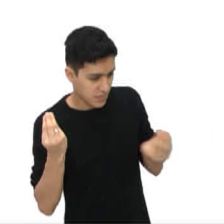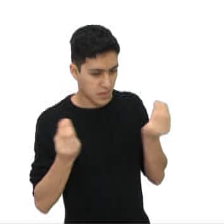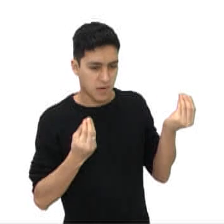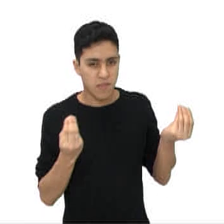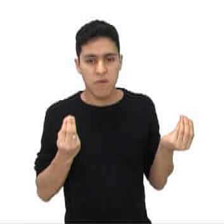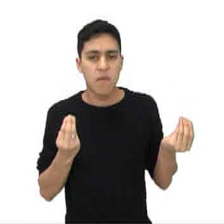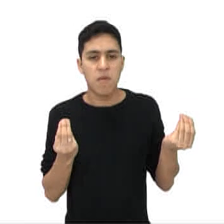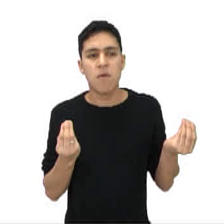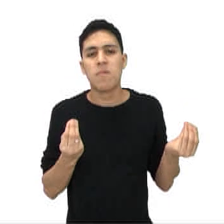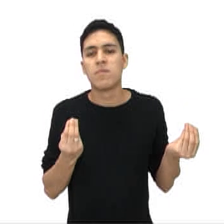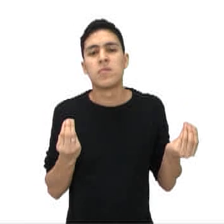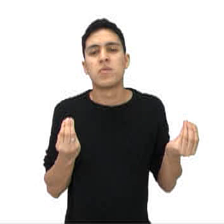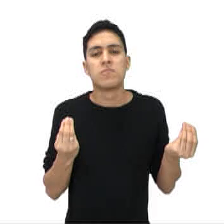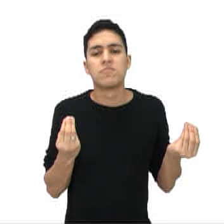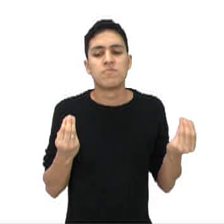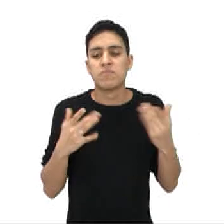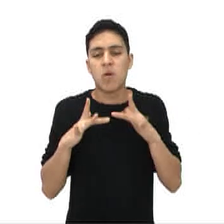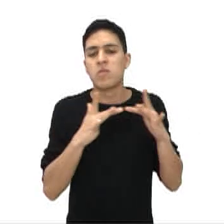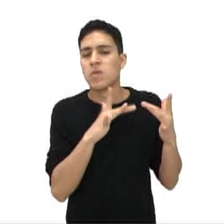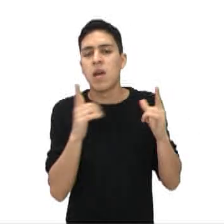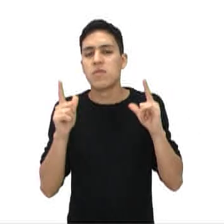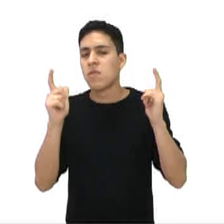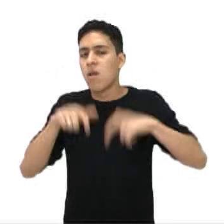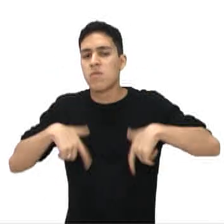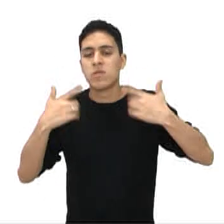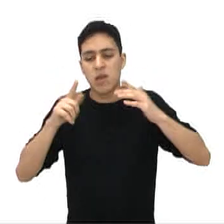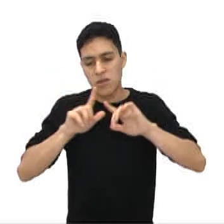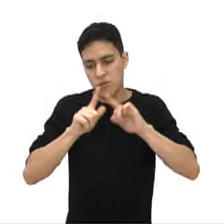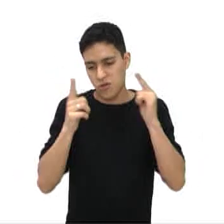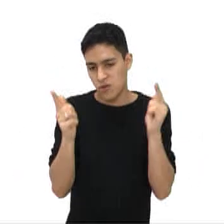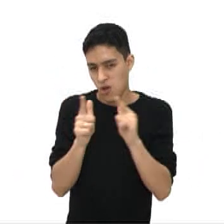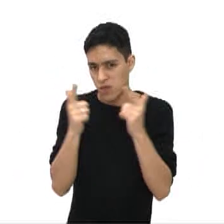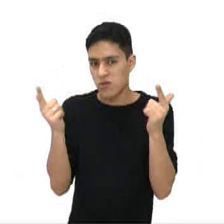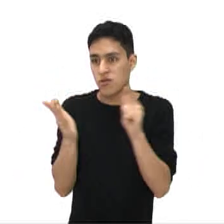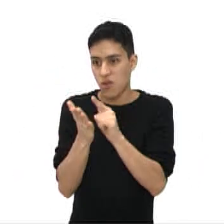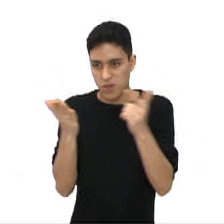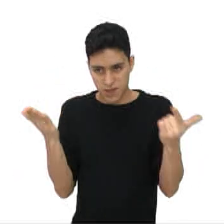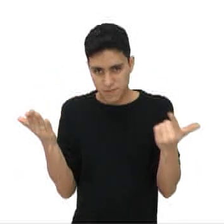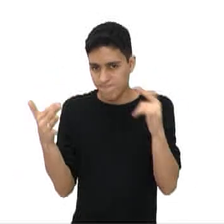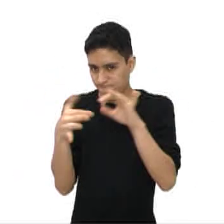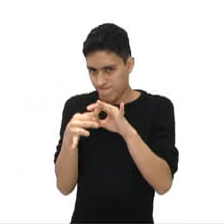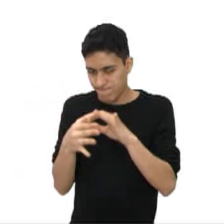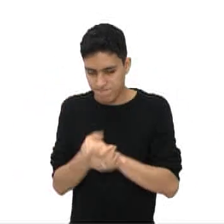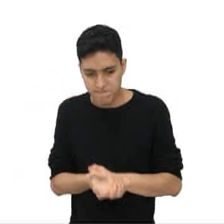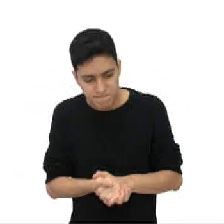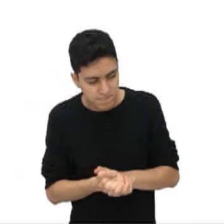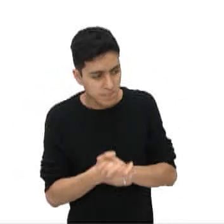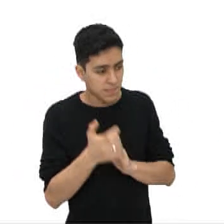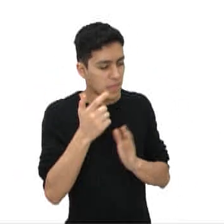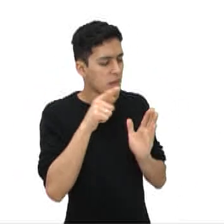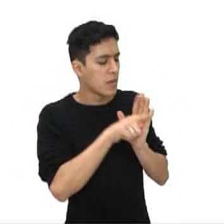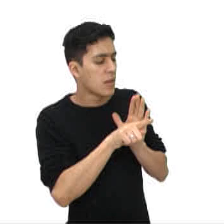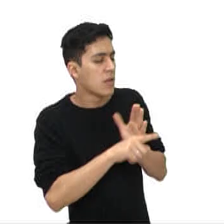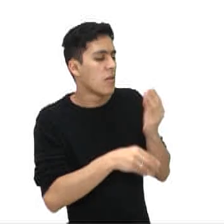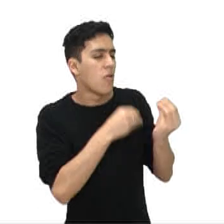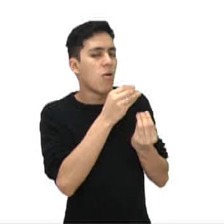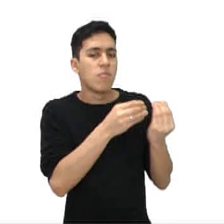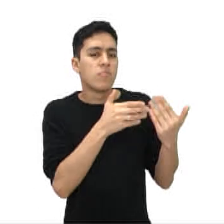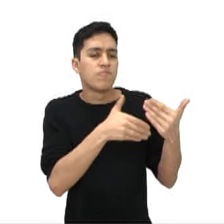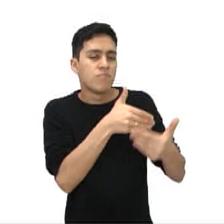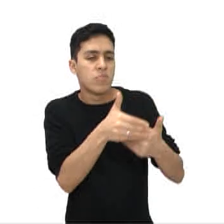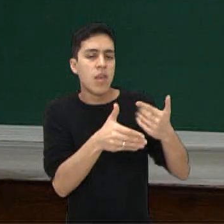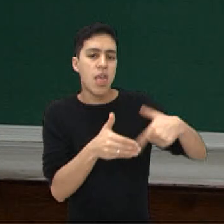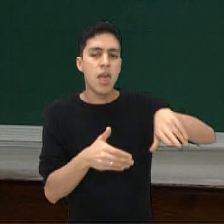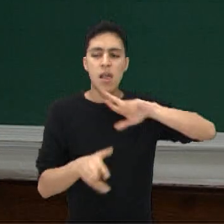é o jornalismo, né? A entrevista faz parte do jornalismo. E o que encadeamento das perguntas é com base nas respostas